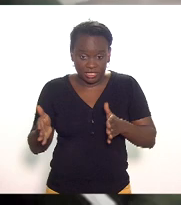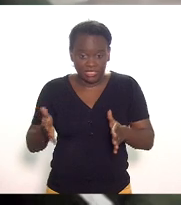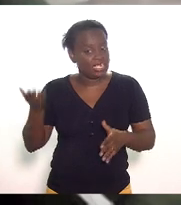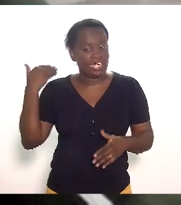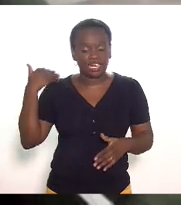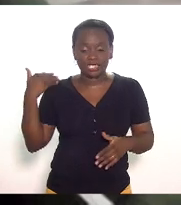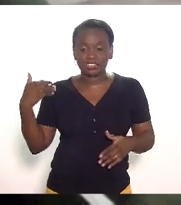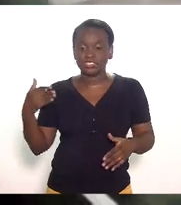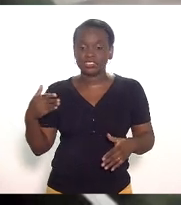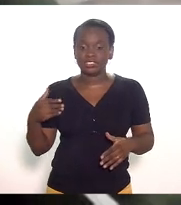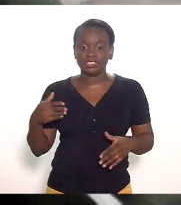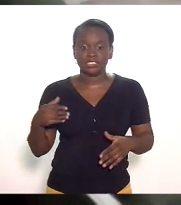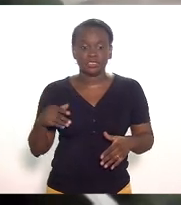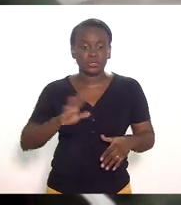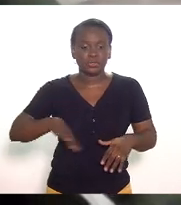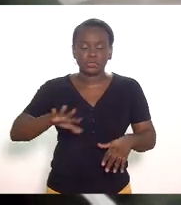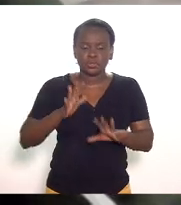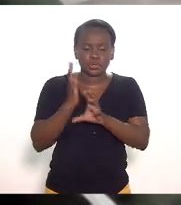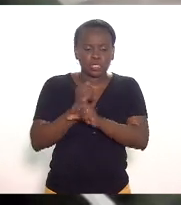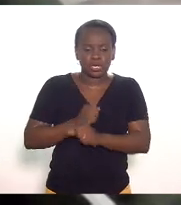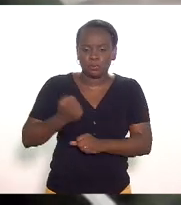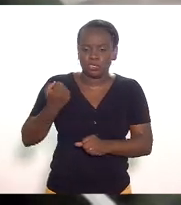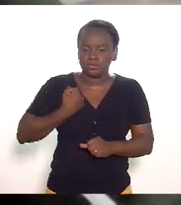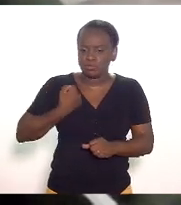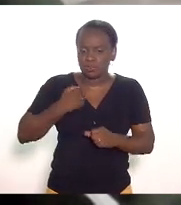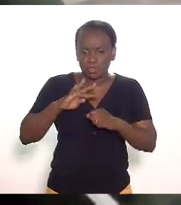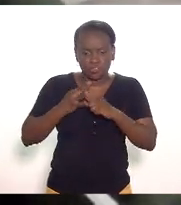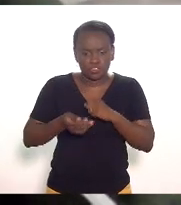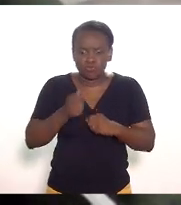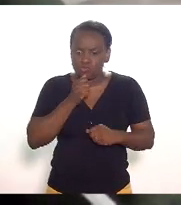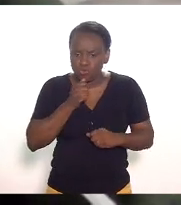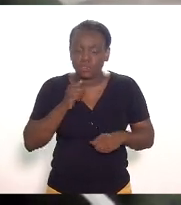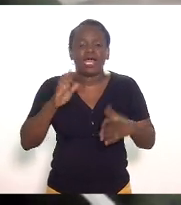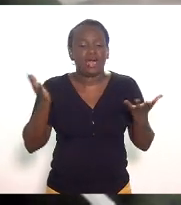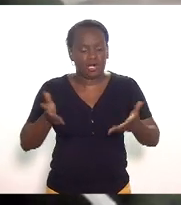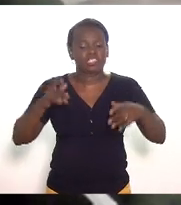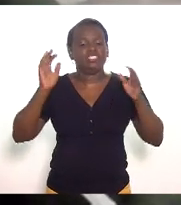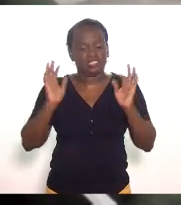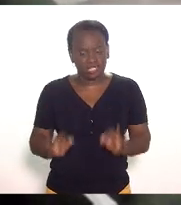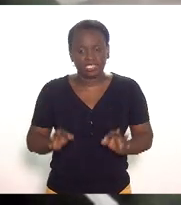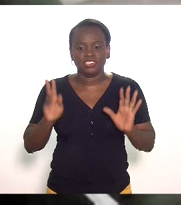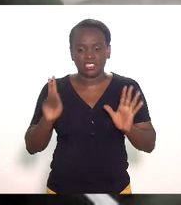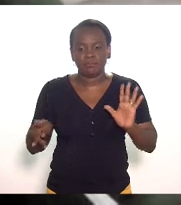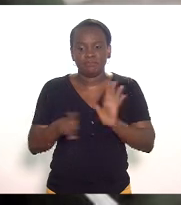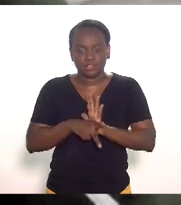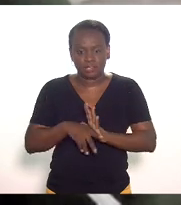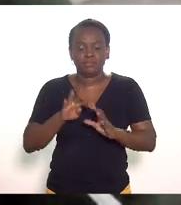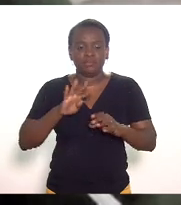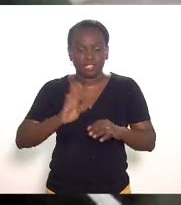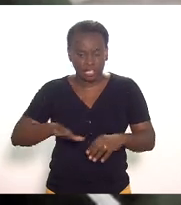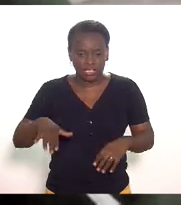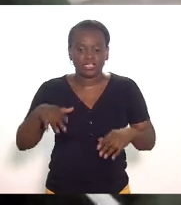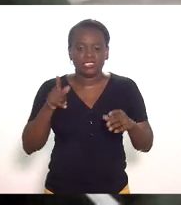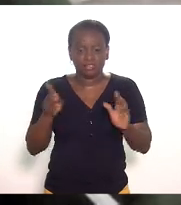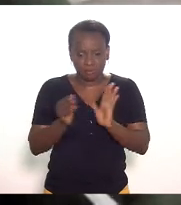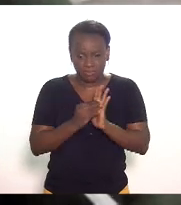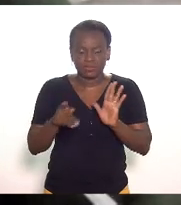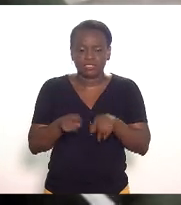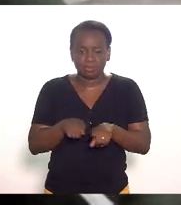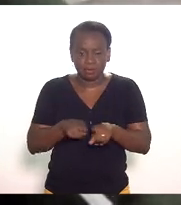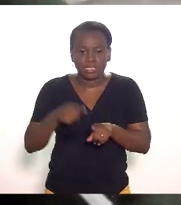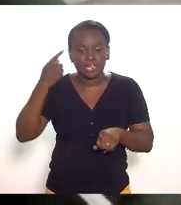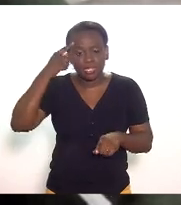fazia parte dos dados estatísticos da Covid, já está fazendo. E também é importante lembrar